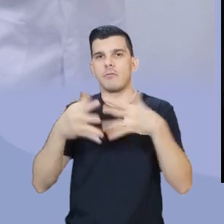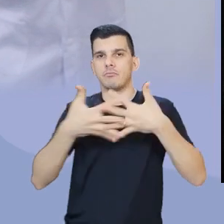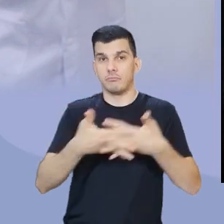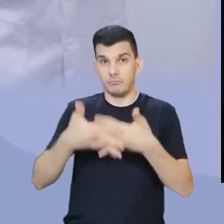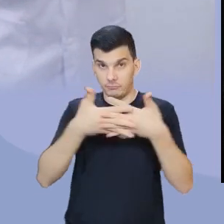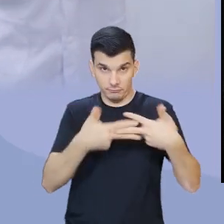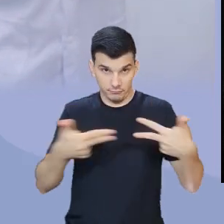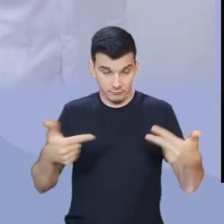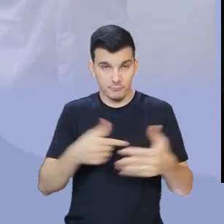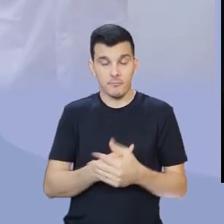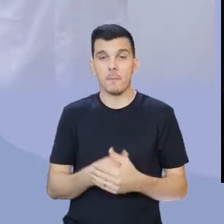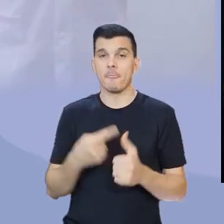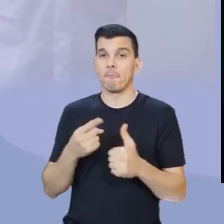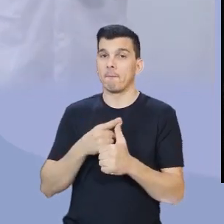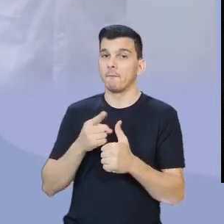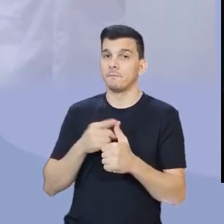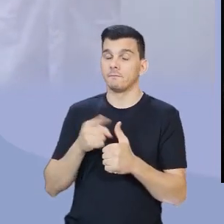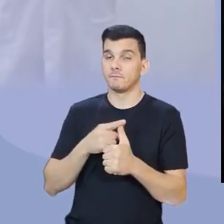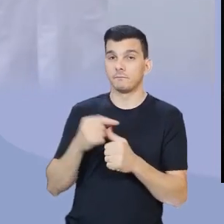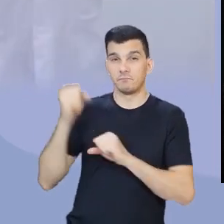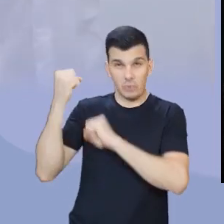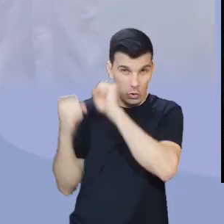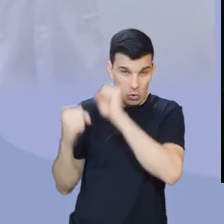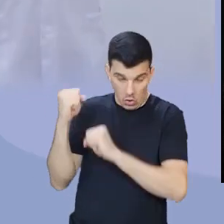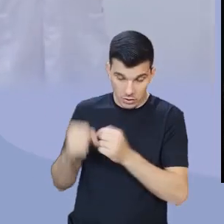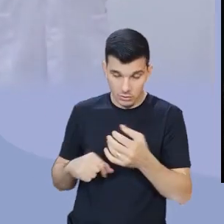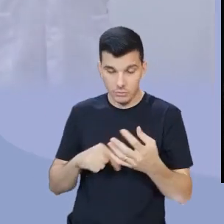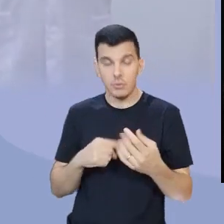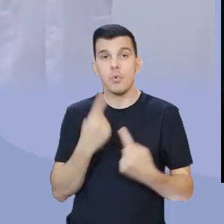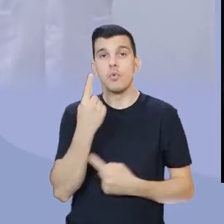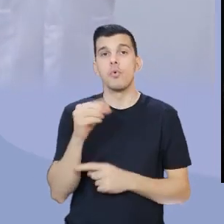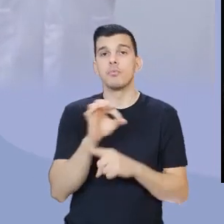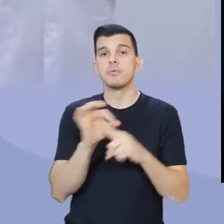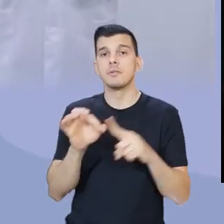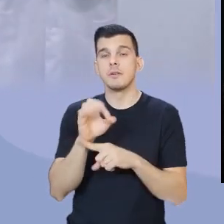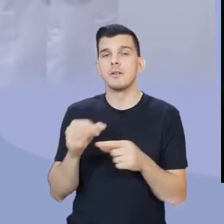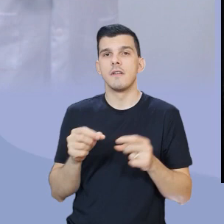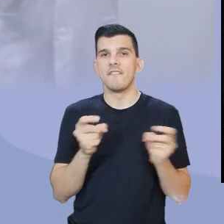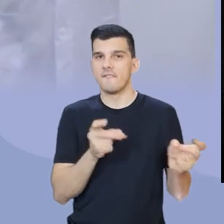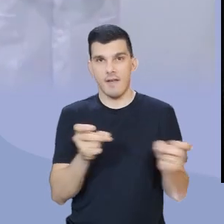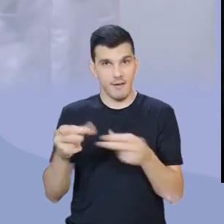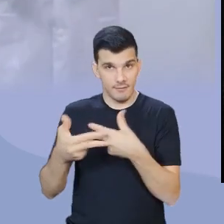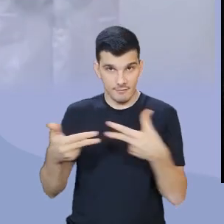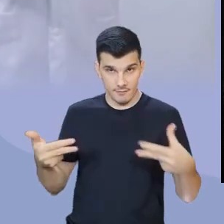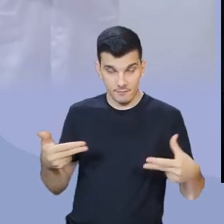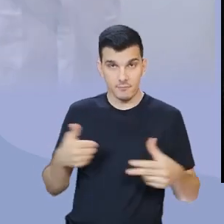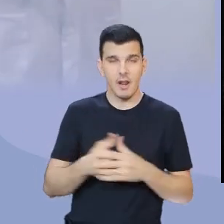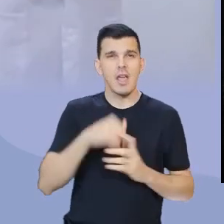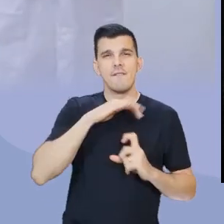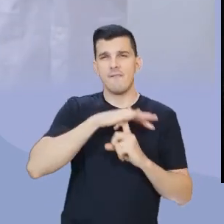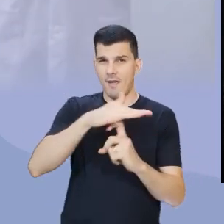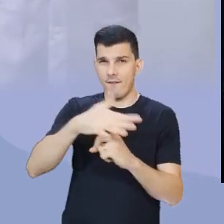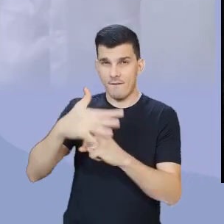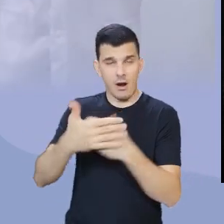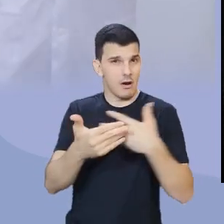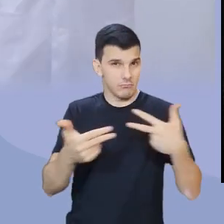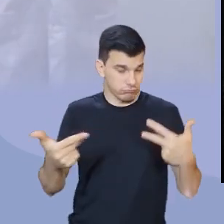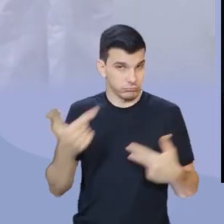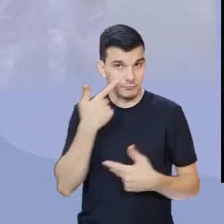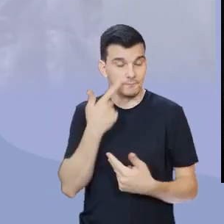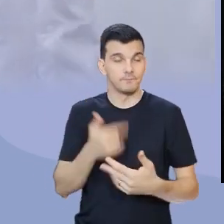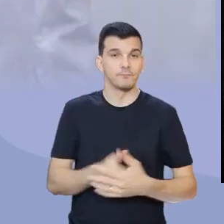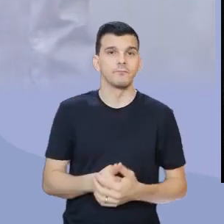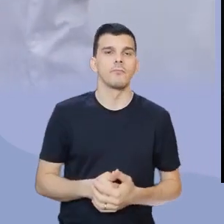15% perdidos na indústria do processamento e 1% perdido no varejo, né? Que é a feira, aquele restinho da feira lá e